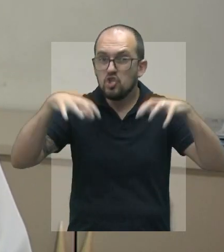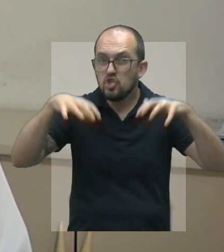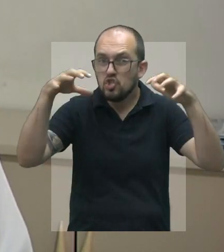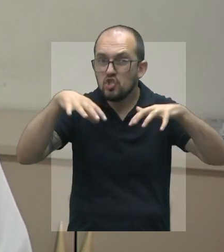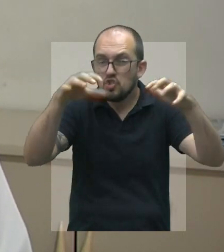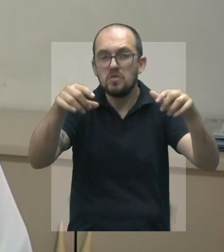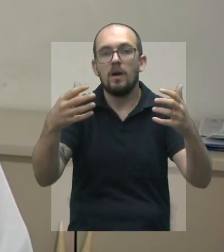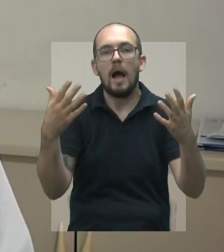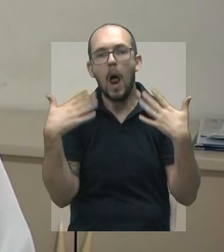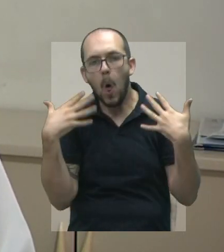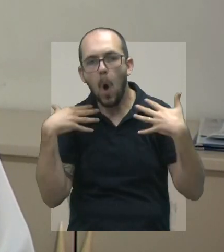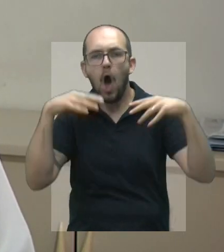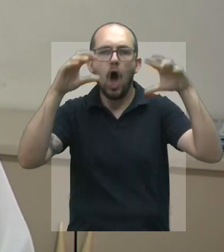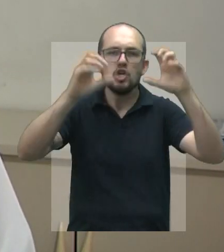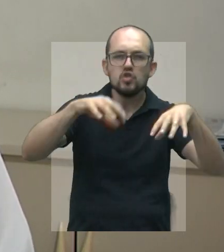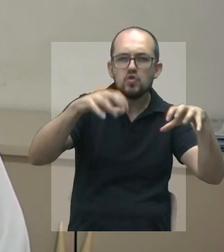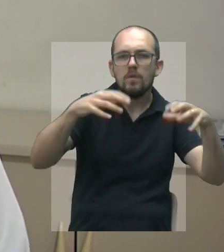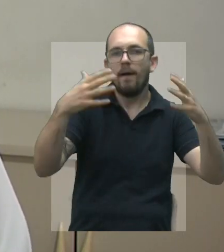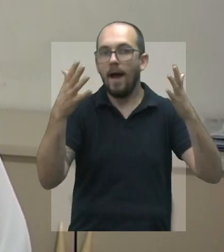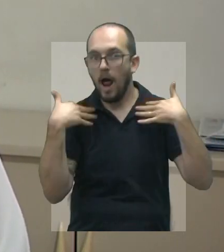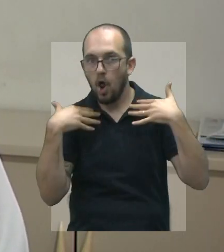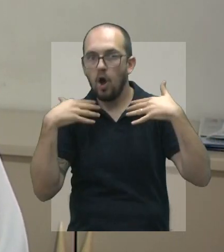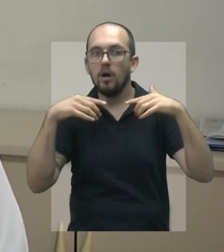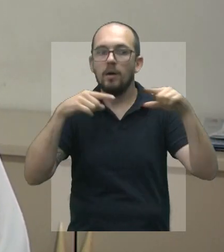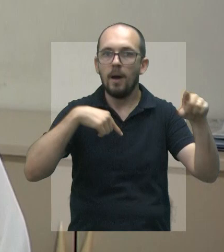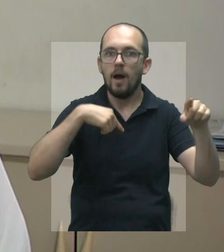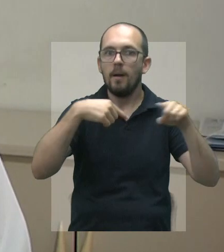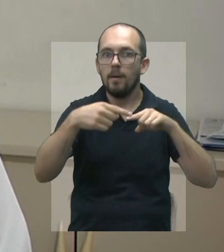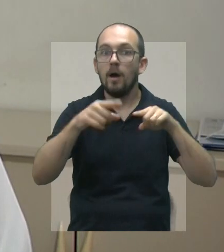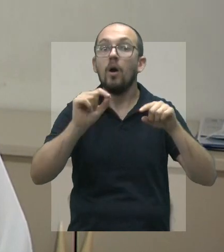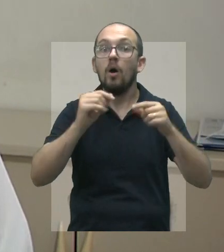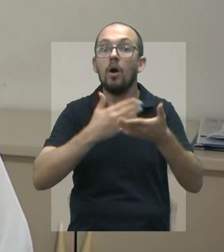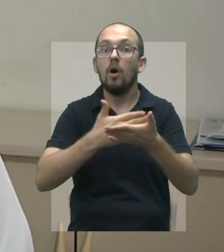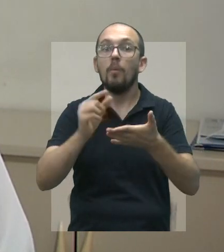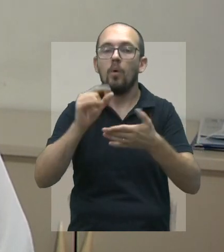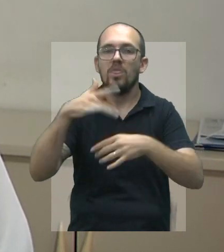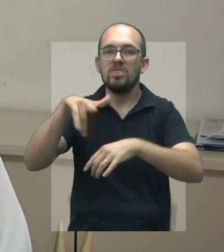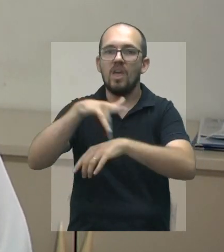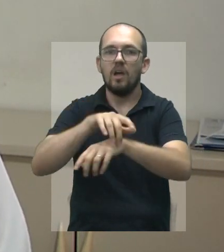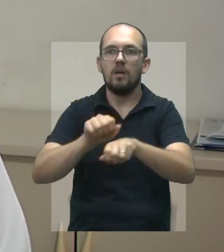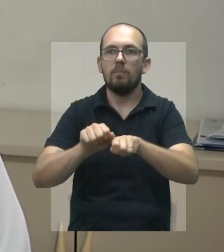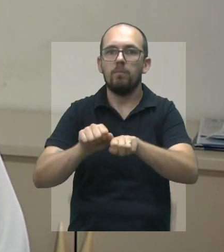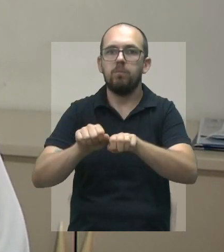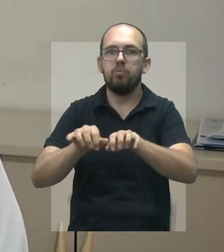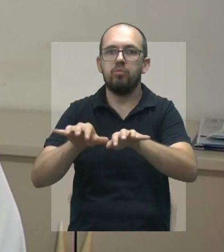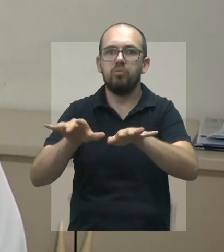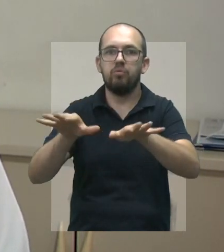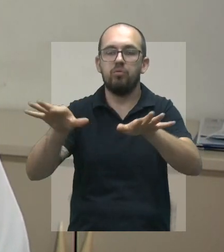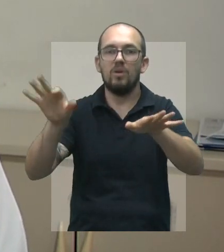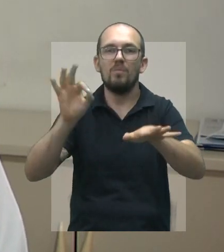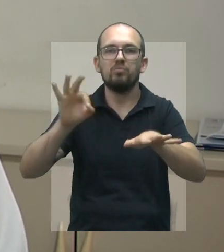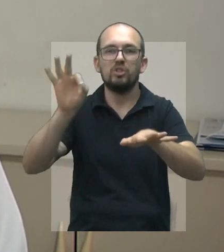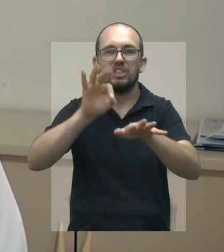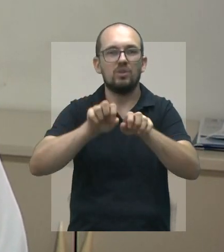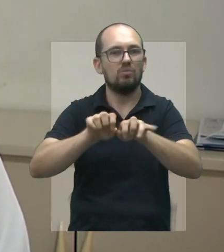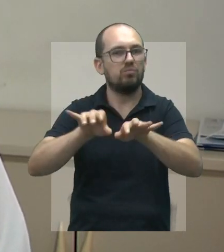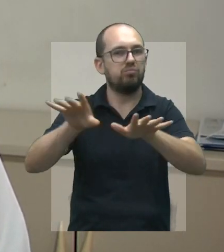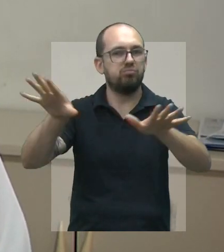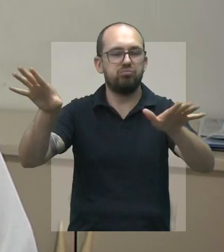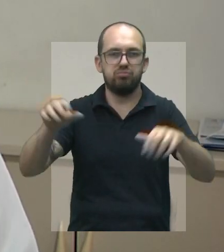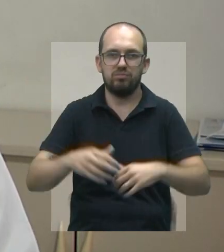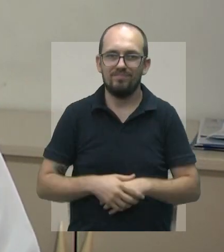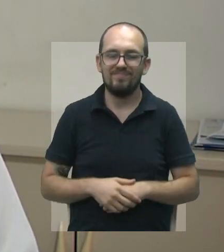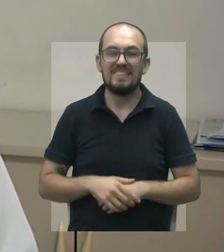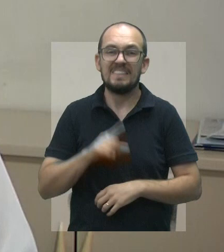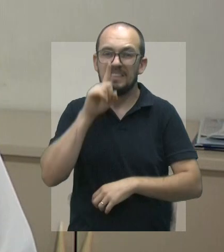de calor intenso, aumenta a proliferação desses mosquitos e, consequentemente, da transmissão da dengue. A